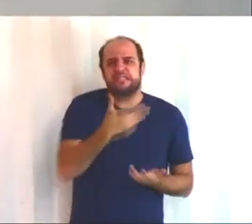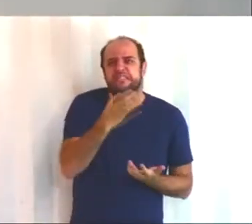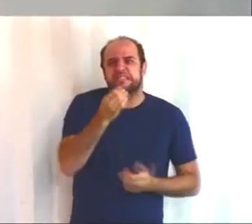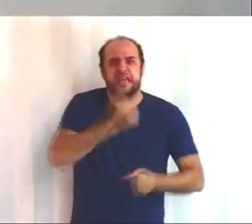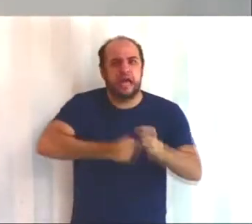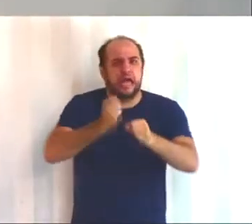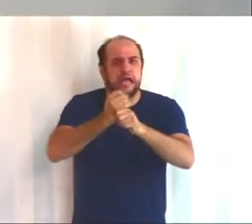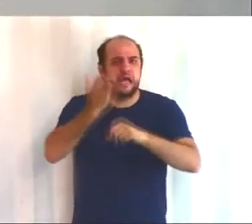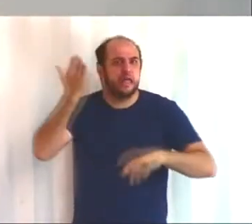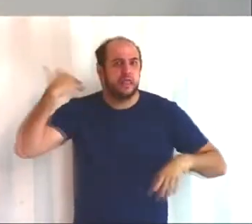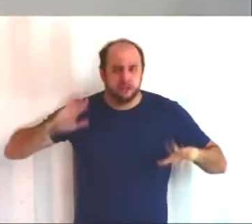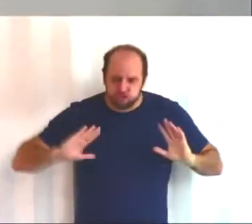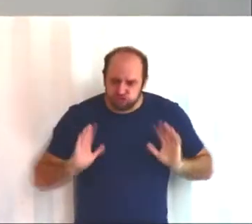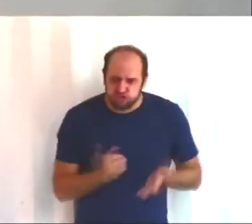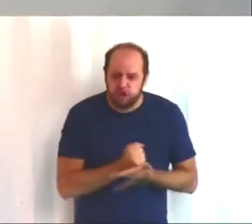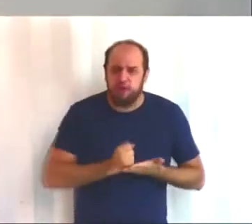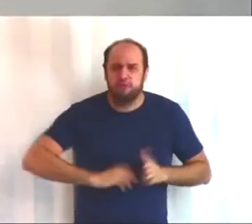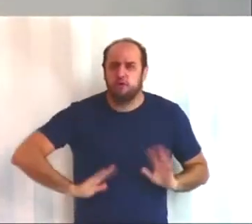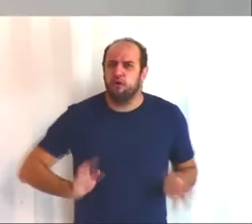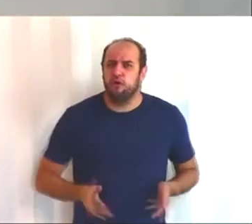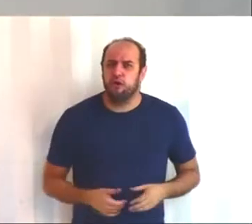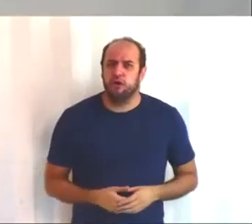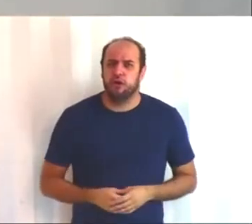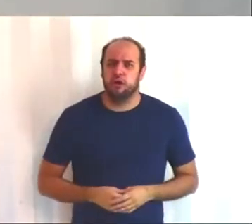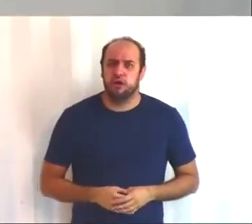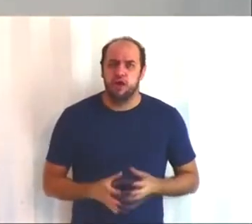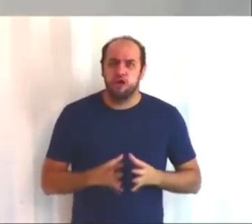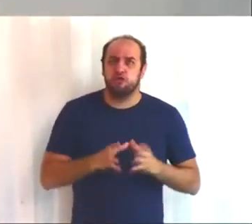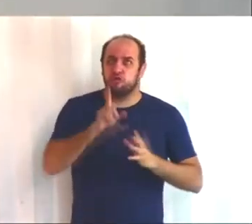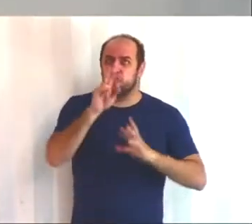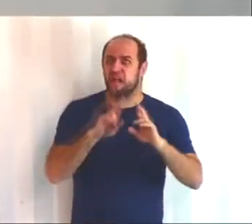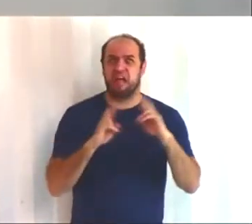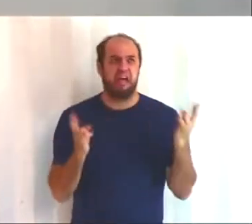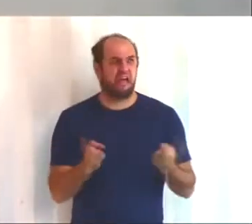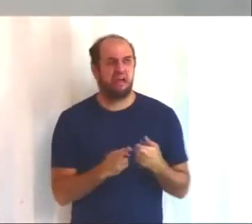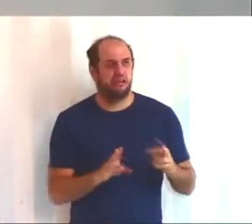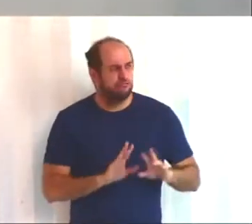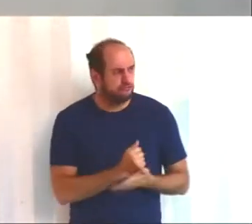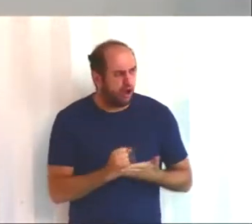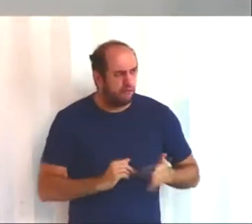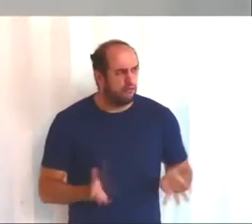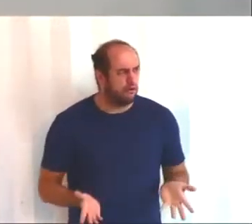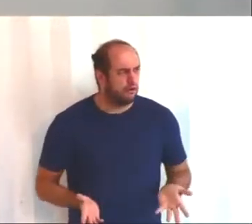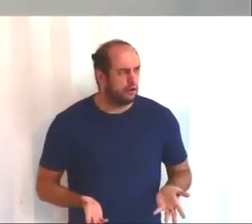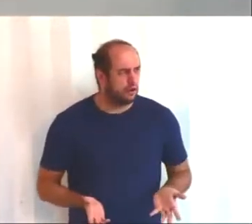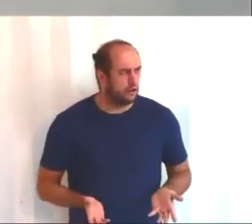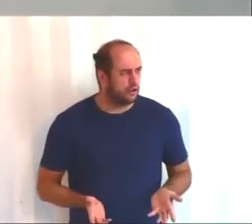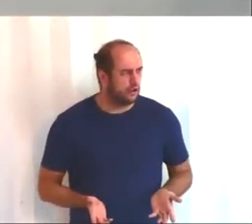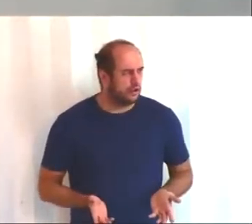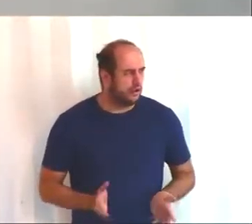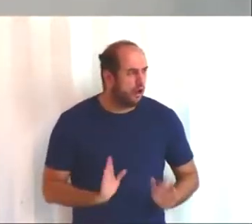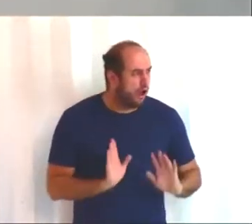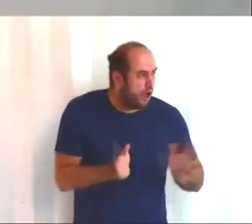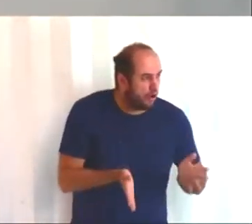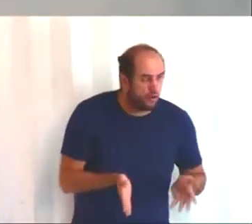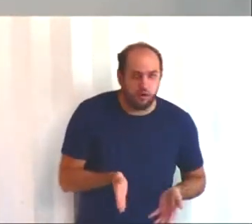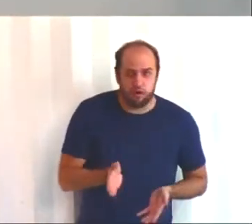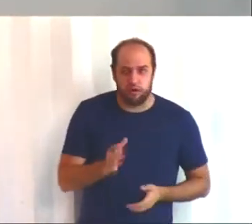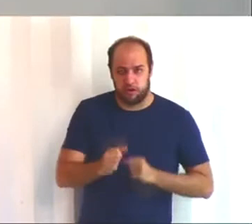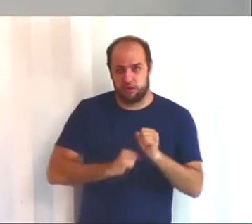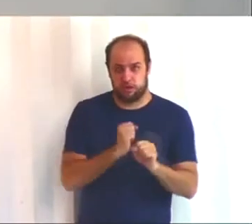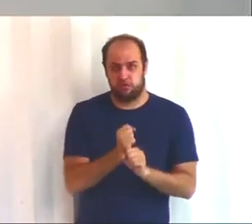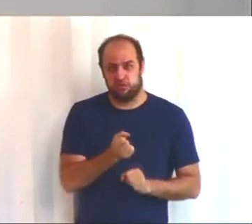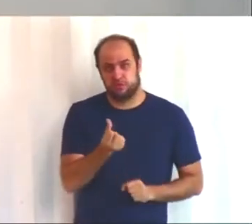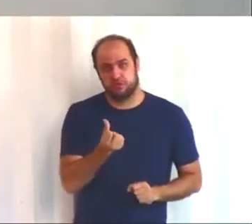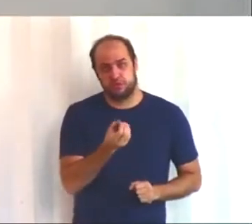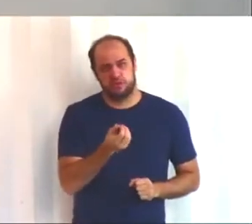foi em 733 que os assírios passaram a reinar no reino do norte. Agora já estava em 600 e pouco.